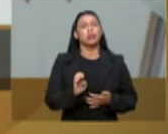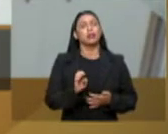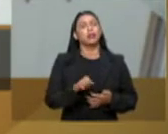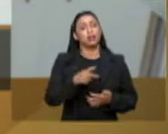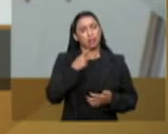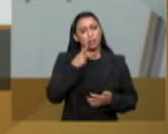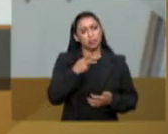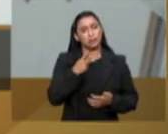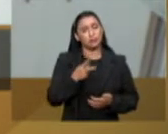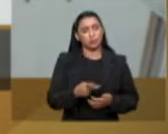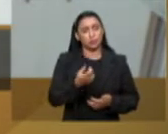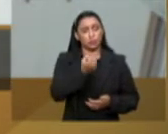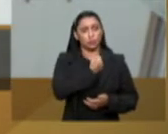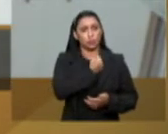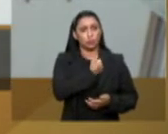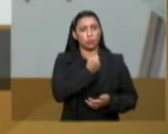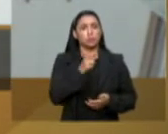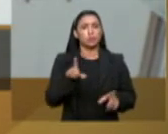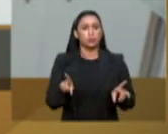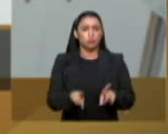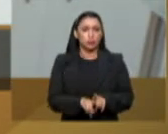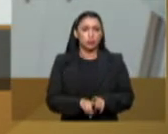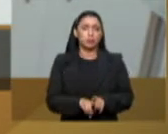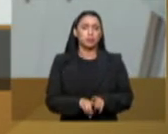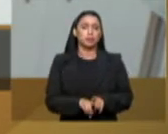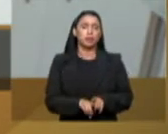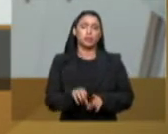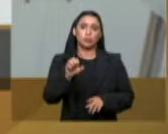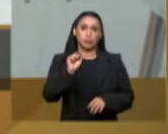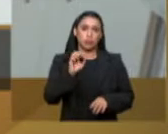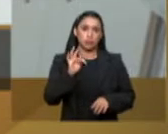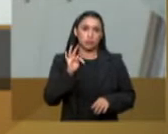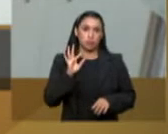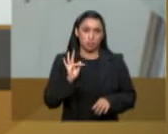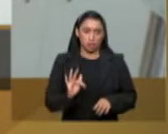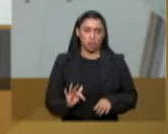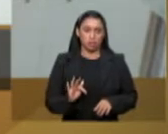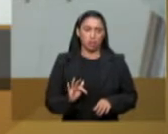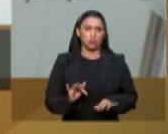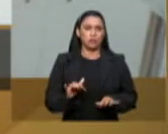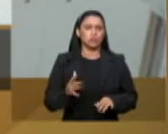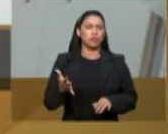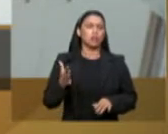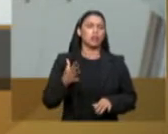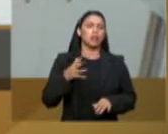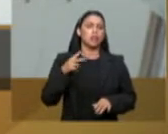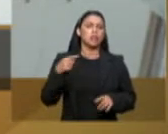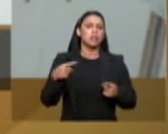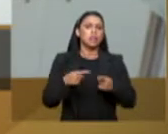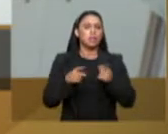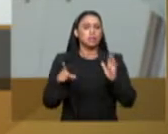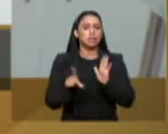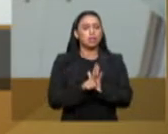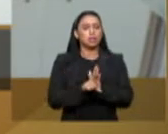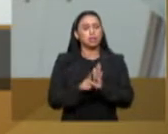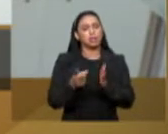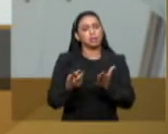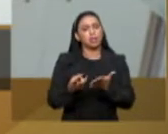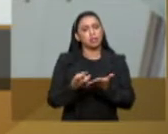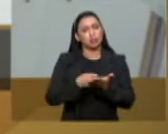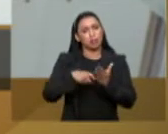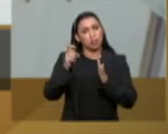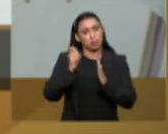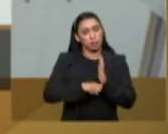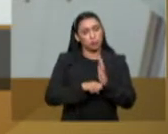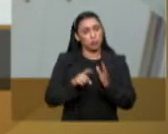838-284. Também aqui, o Supremo Tribunal Federal, chamado a se manifestar sobre o princípio da legalidade tributária, disse